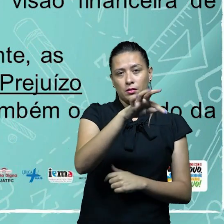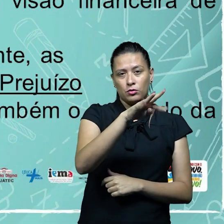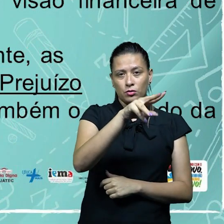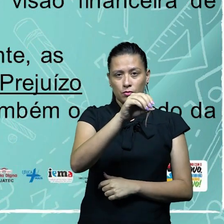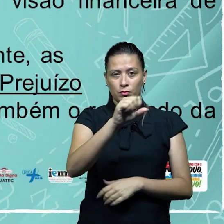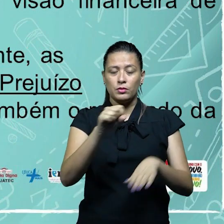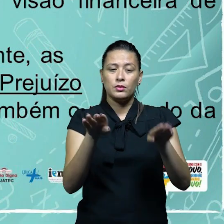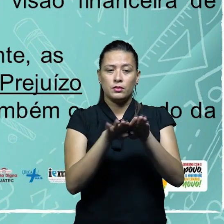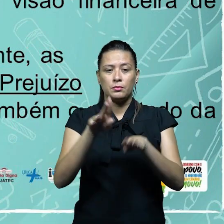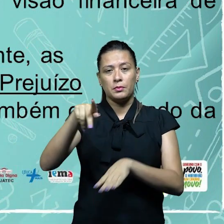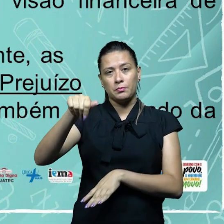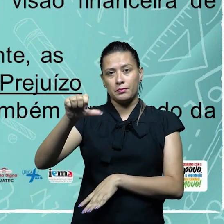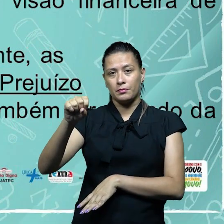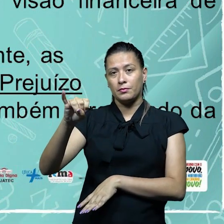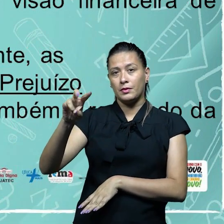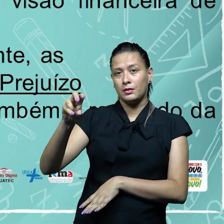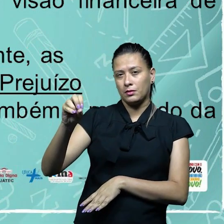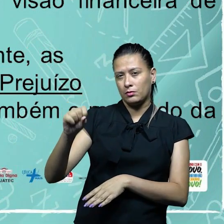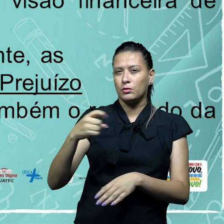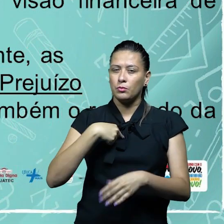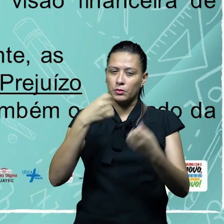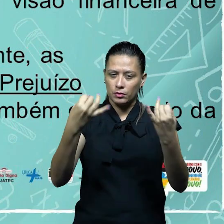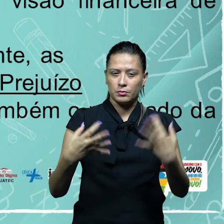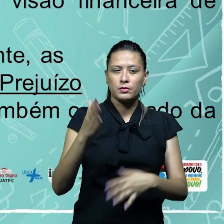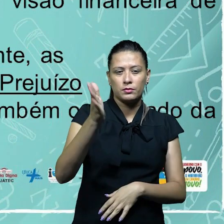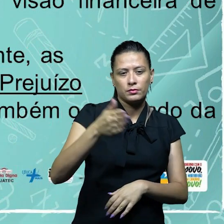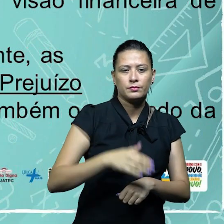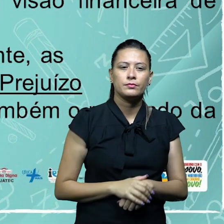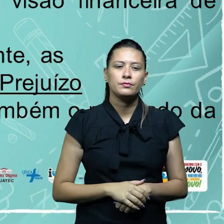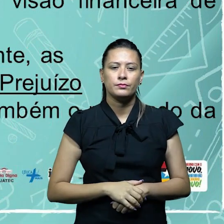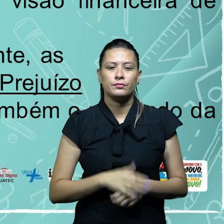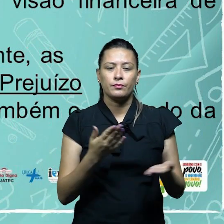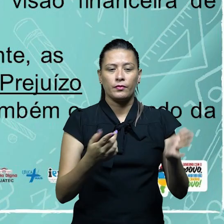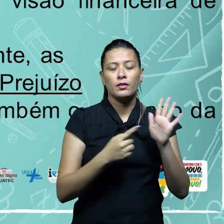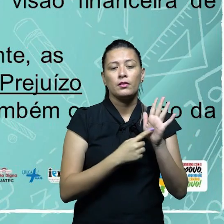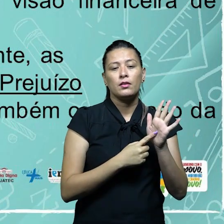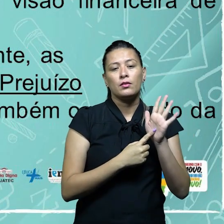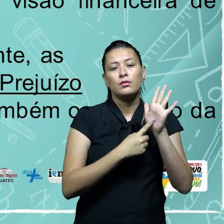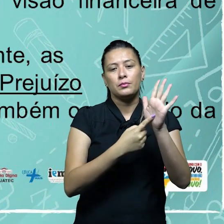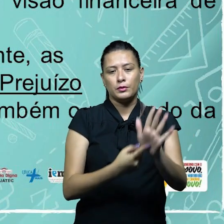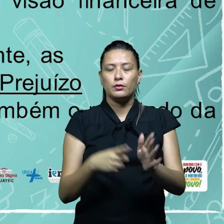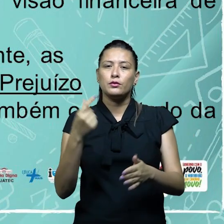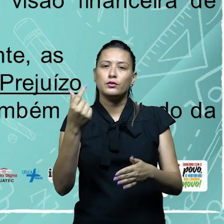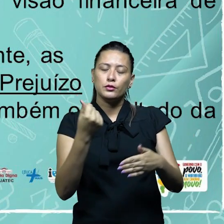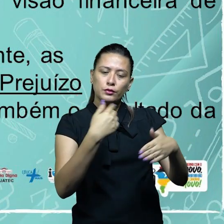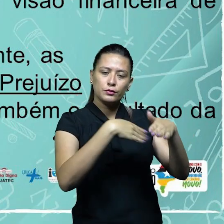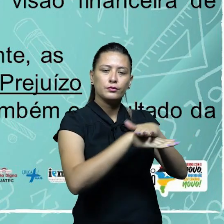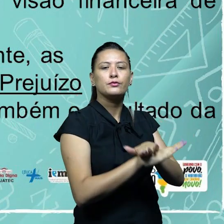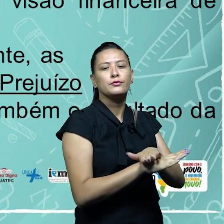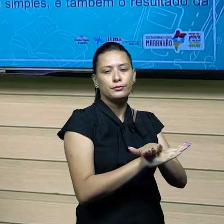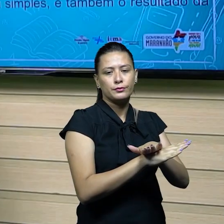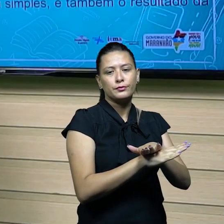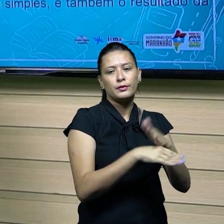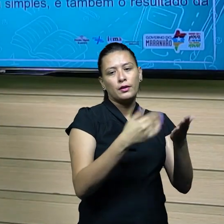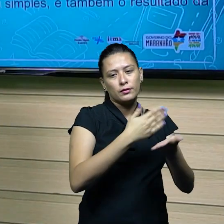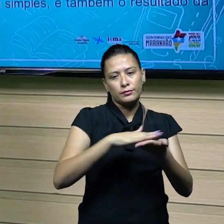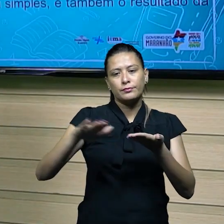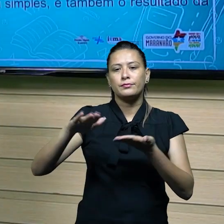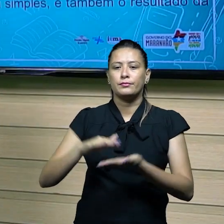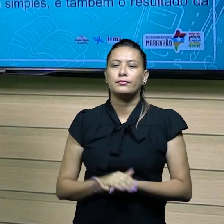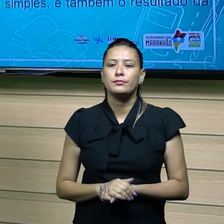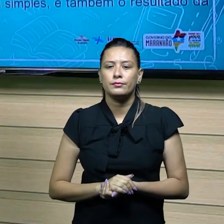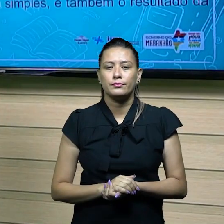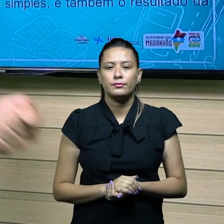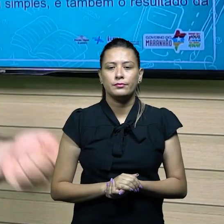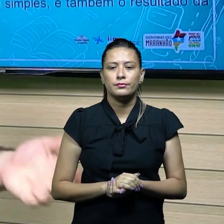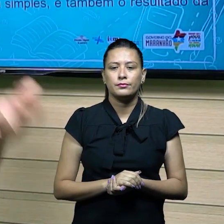comum, demonstrativo de fluxo de caixa. Ele fornece a visão financeira de entradas e saídas do meu caixa, ou seja, as entradas, ou